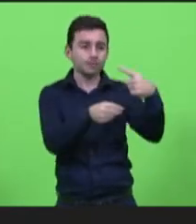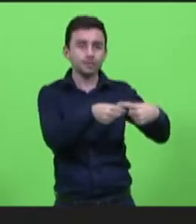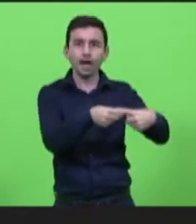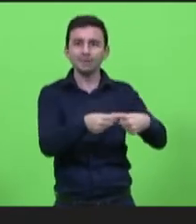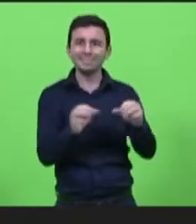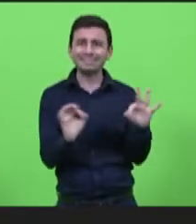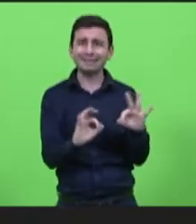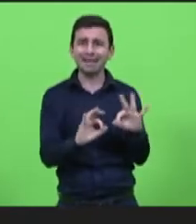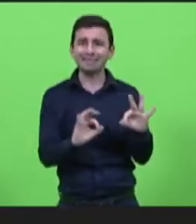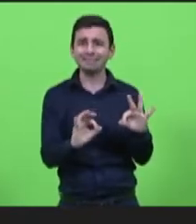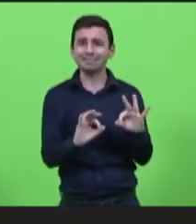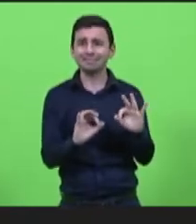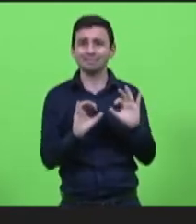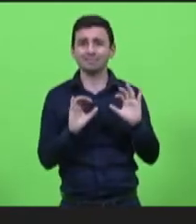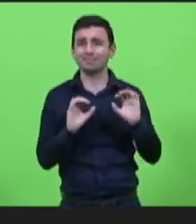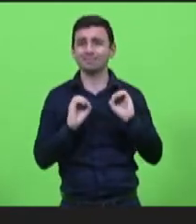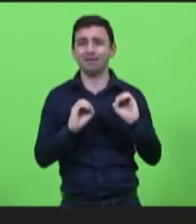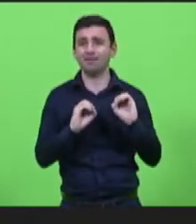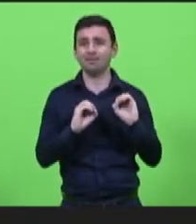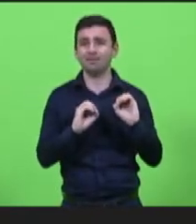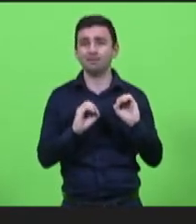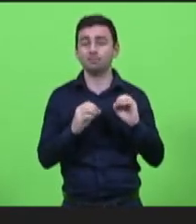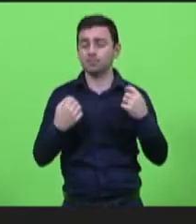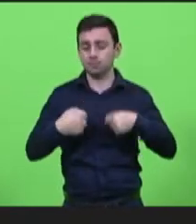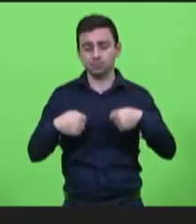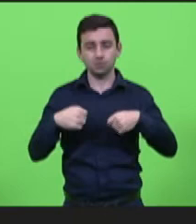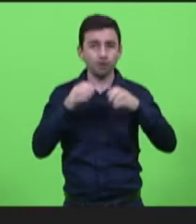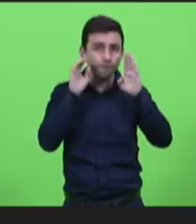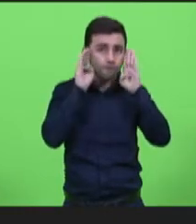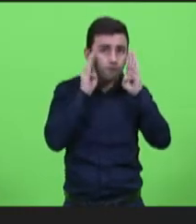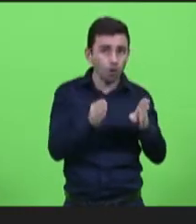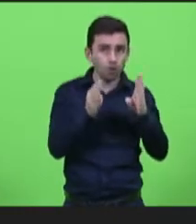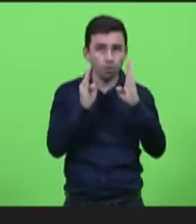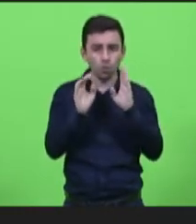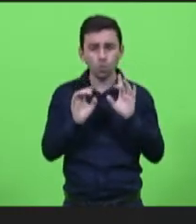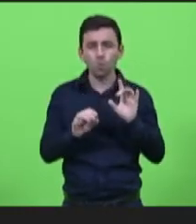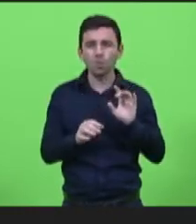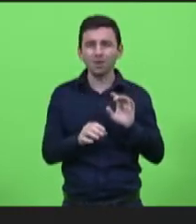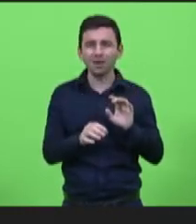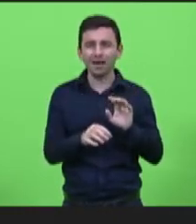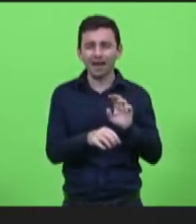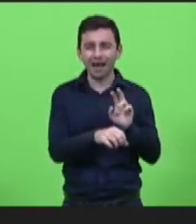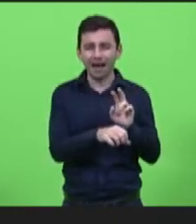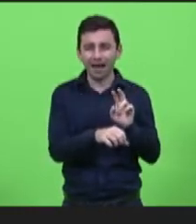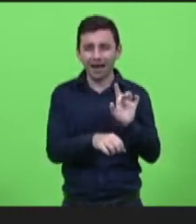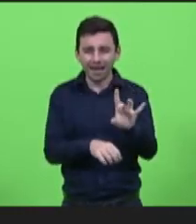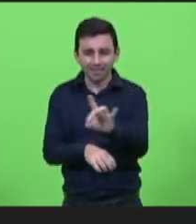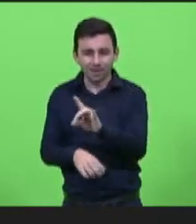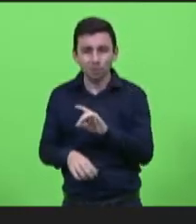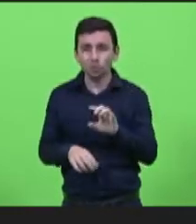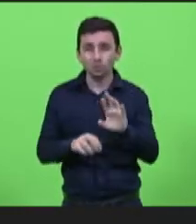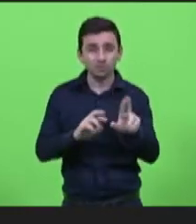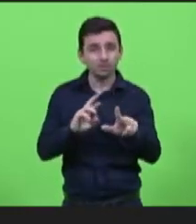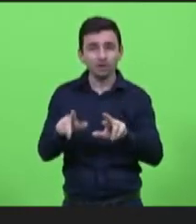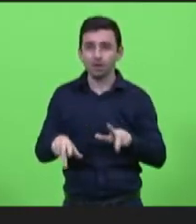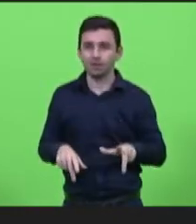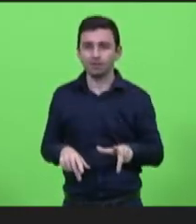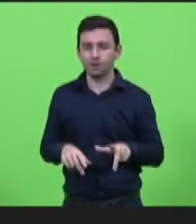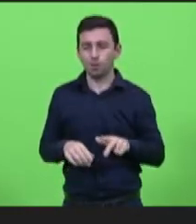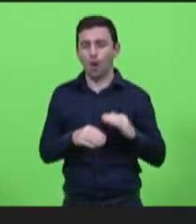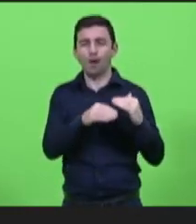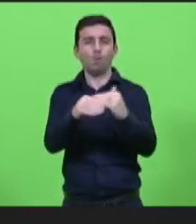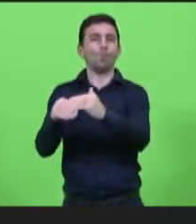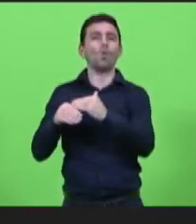que tem que dar mais autonomia de forma regionalizada e não, né, achar que tudo é igual e todo mundo está sendo a mesma coisa, a mesma